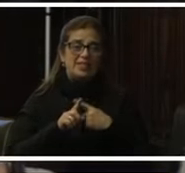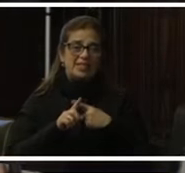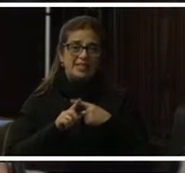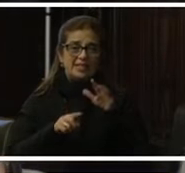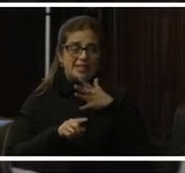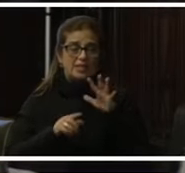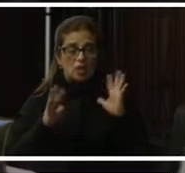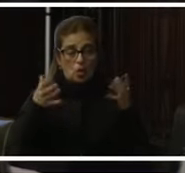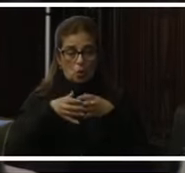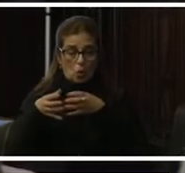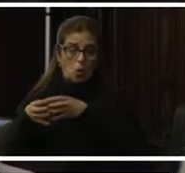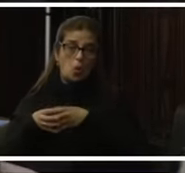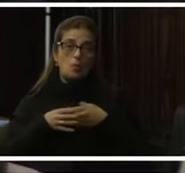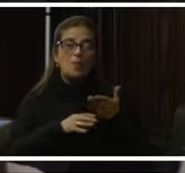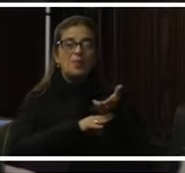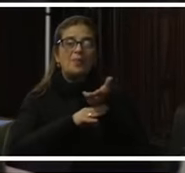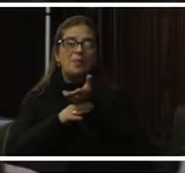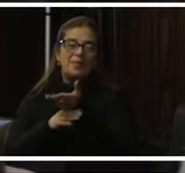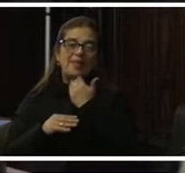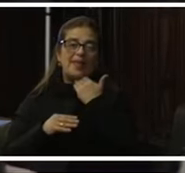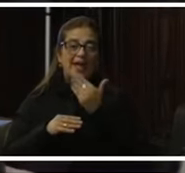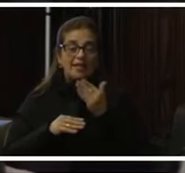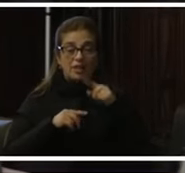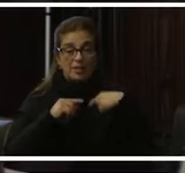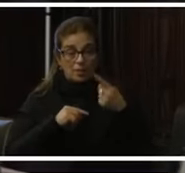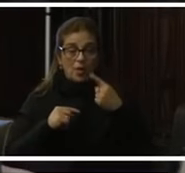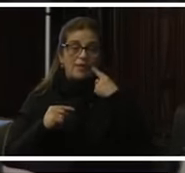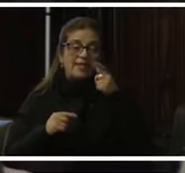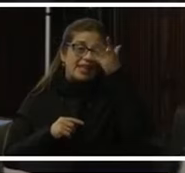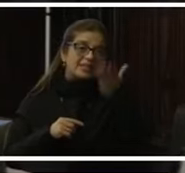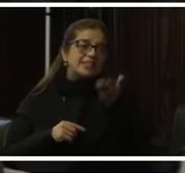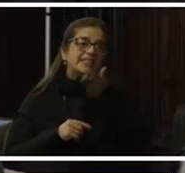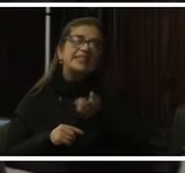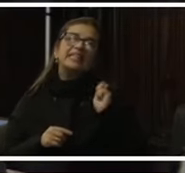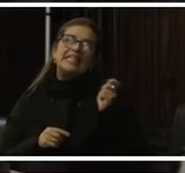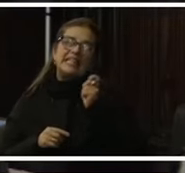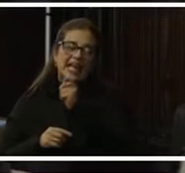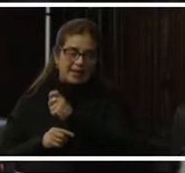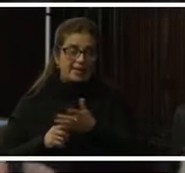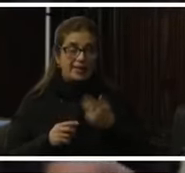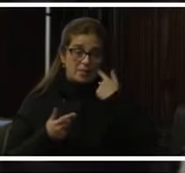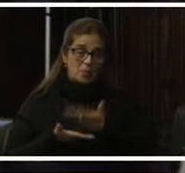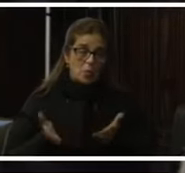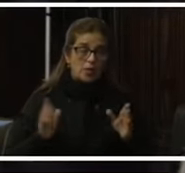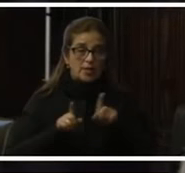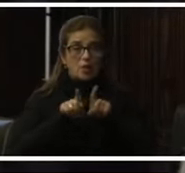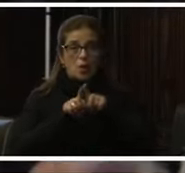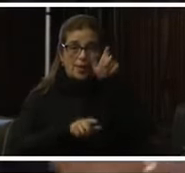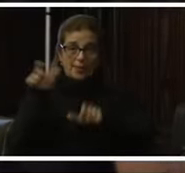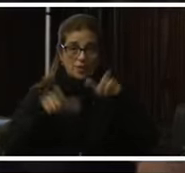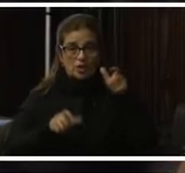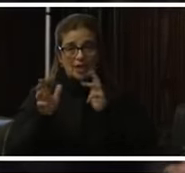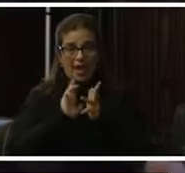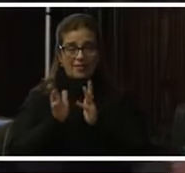as organizações regionais que era referência o momento se vayan identificando representando assim como a pessoa que usa da